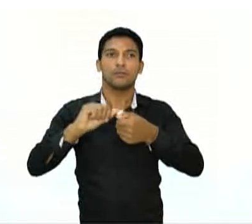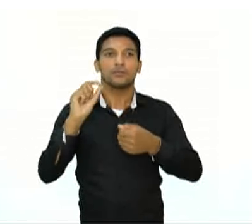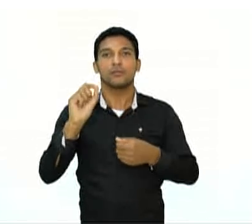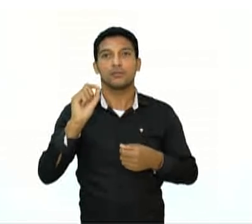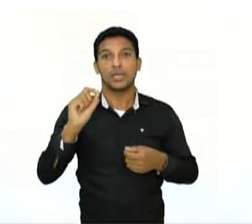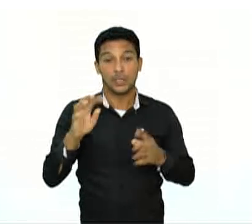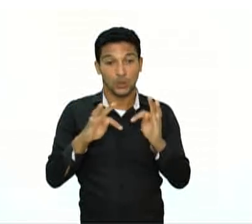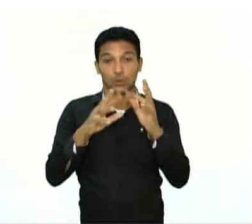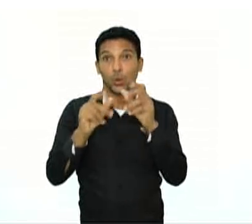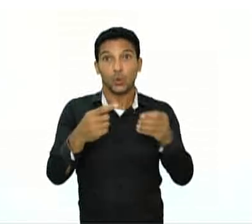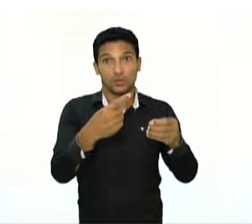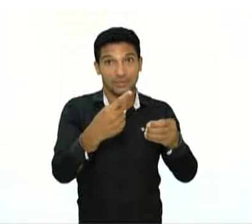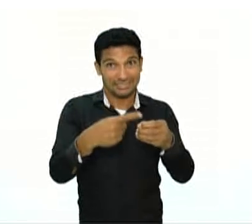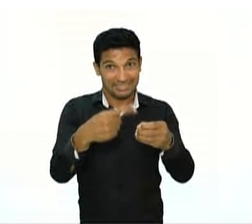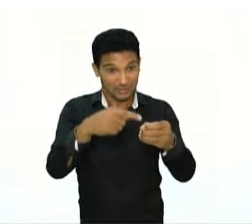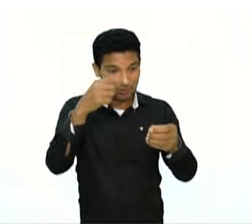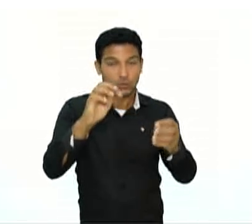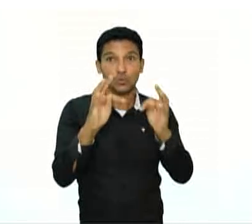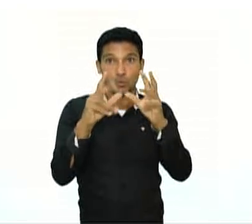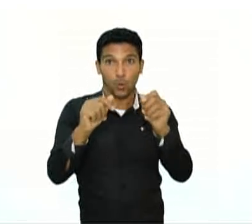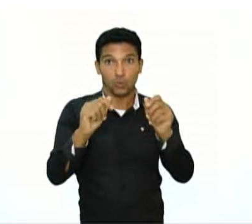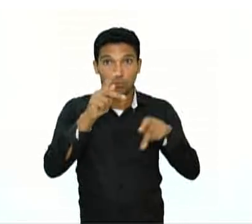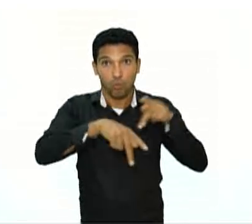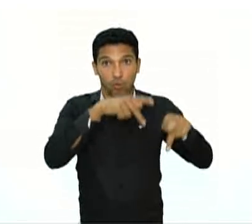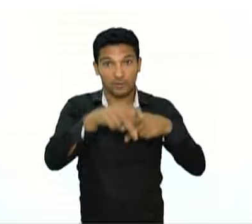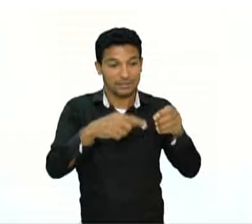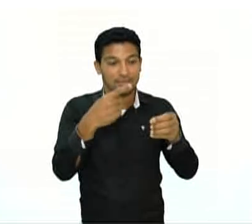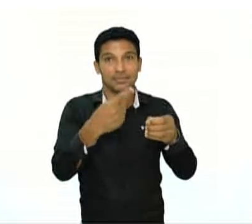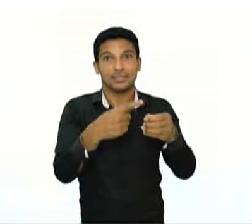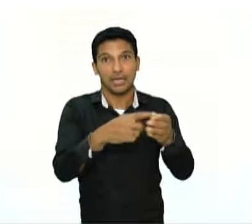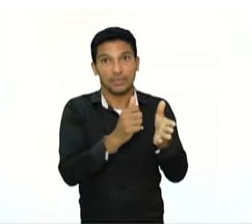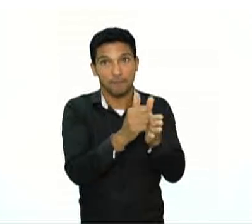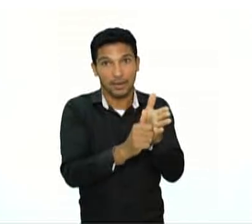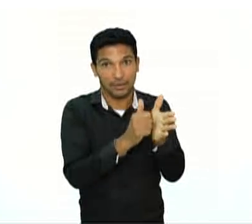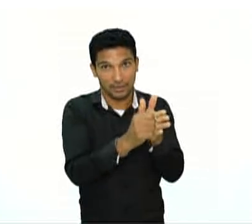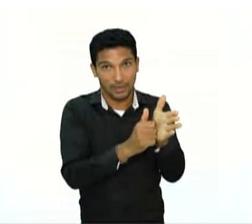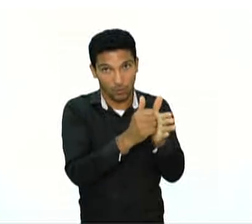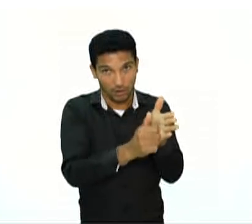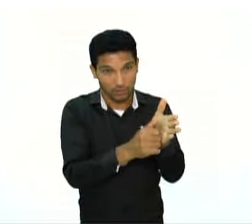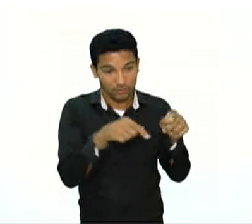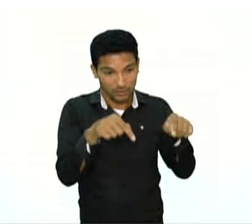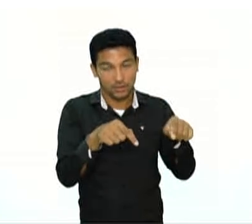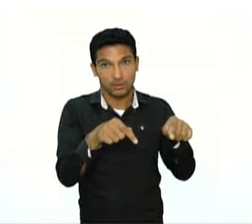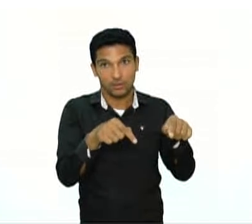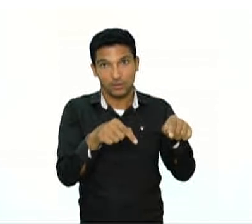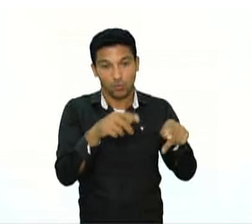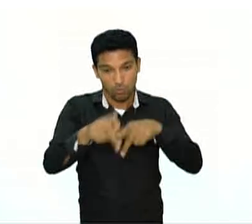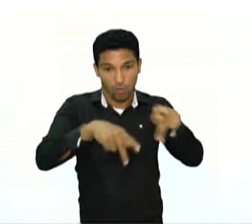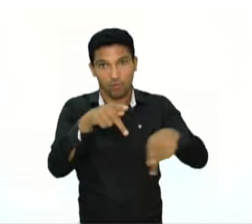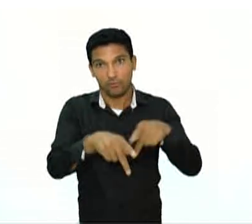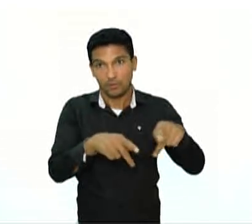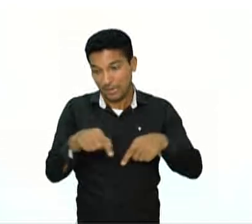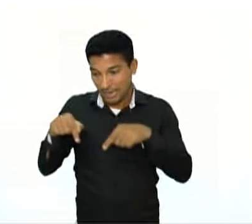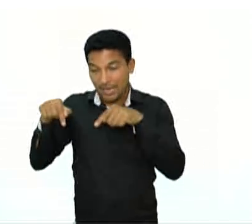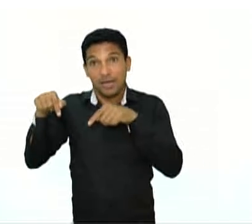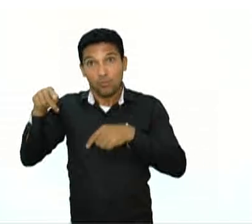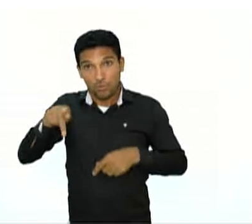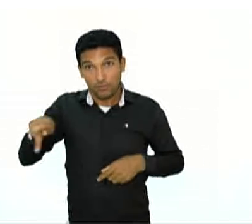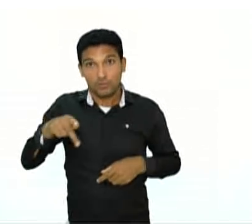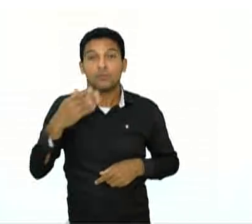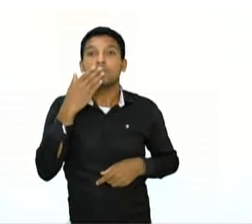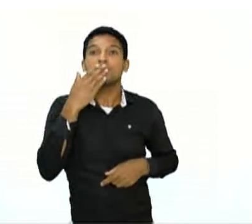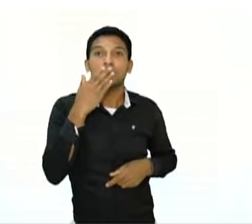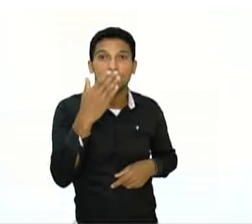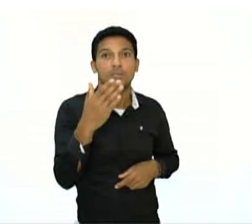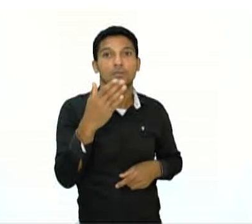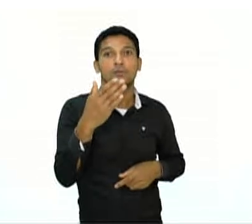esfera educacional. O professor Cleto usou sua profissão para auxiliar, para ajudar escravizados. E a gente vai conhecer um pouco